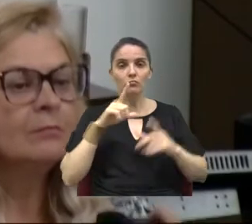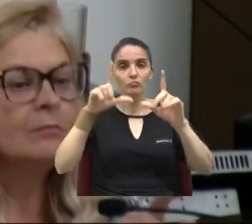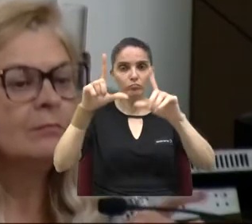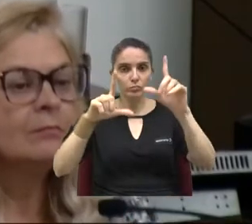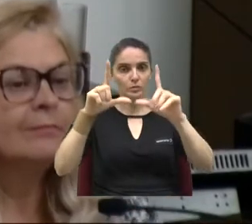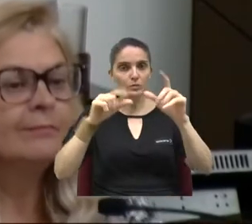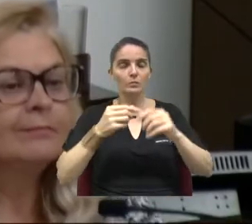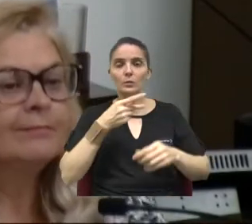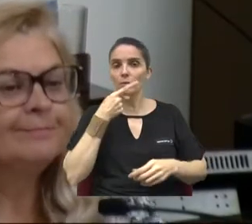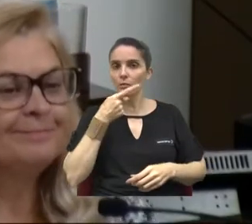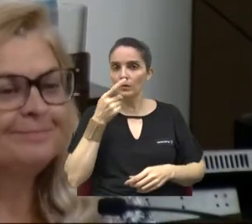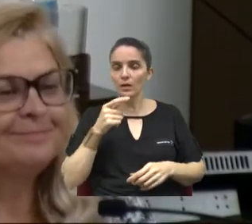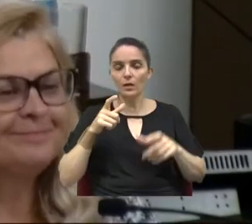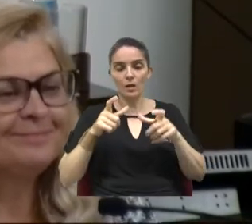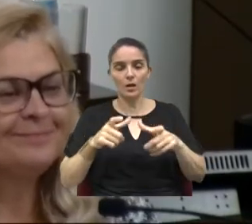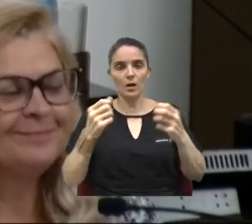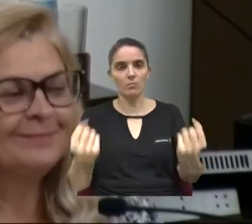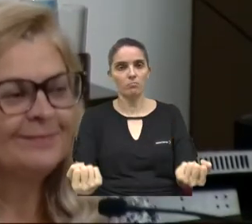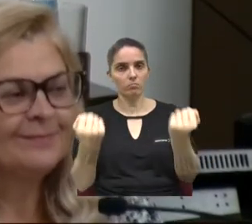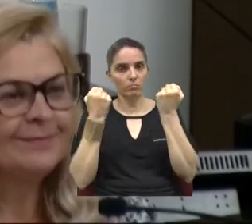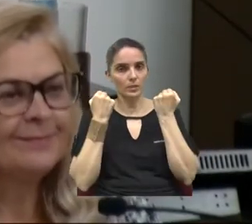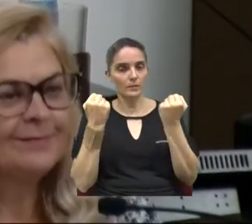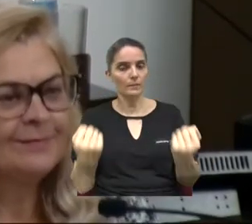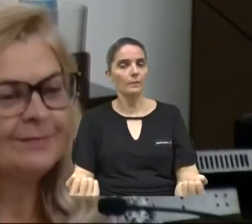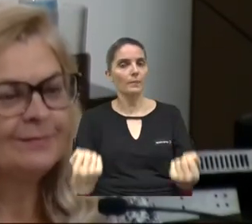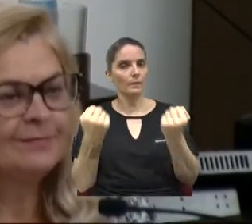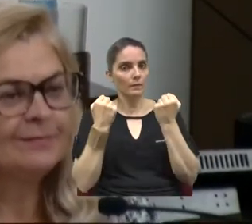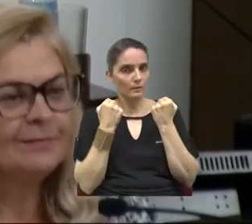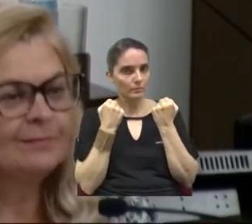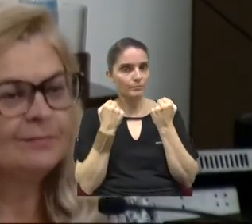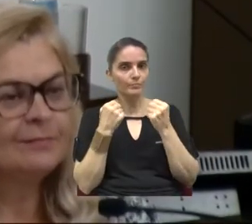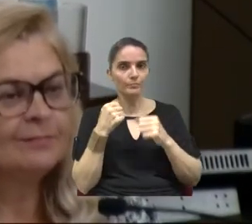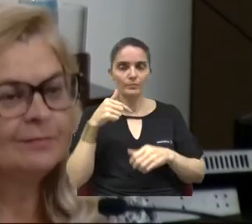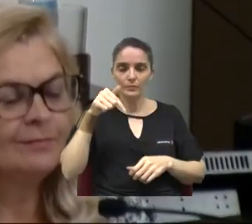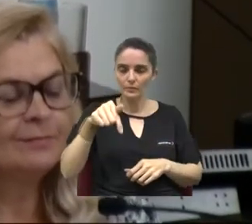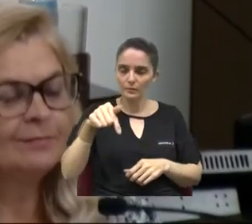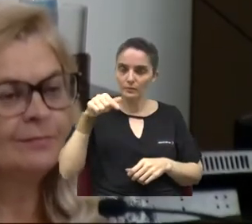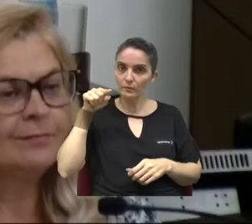mercado de academias de